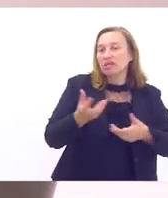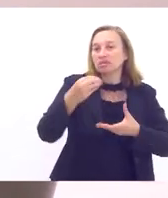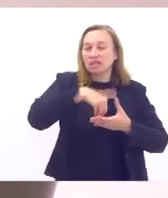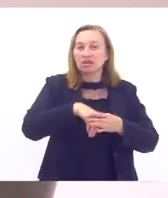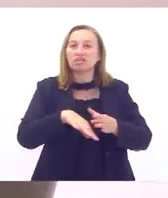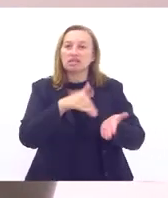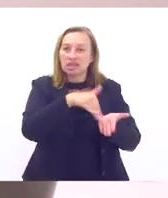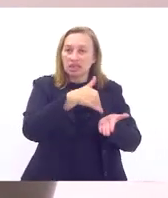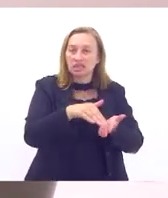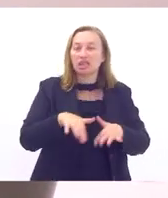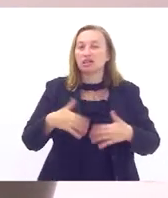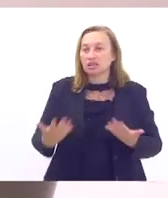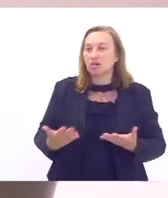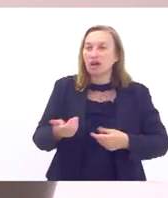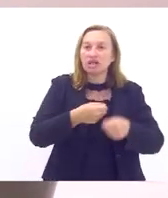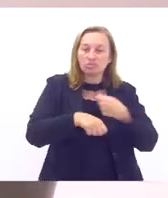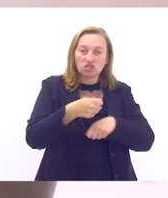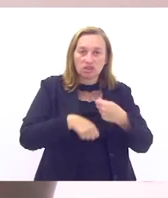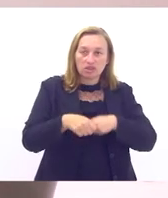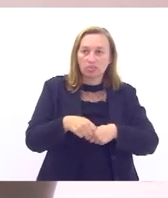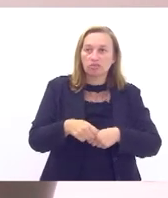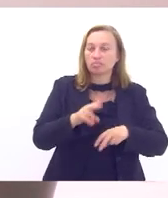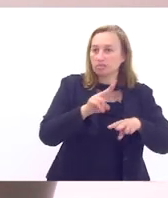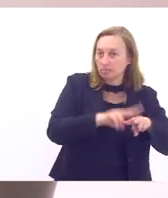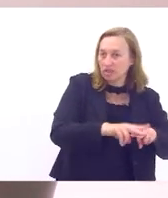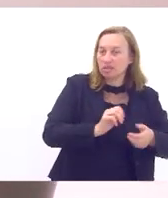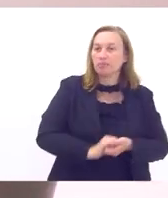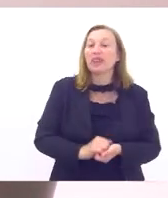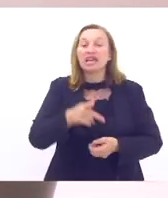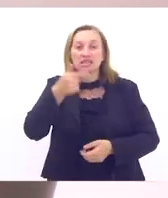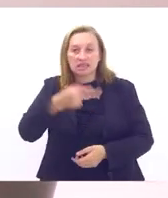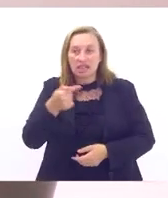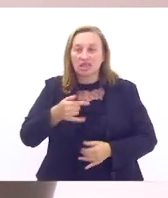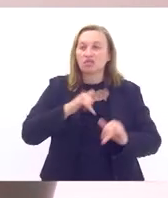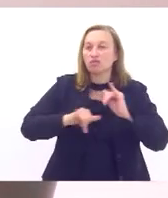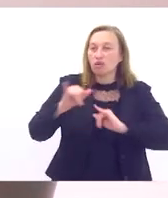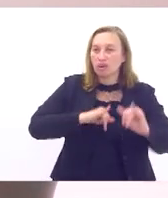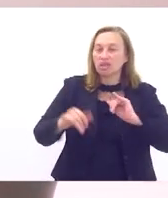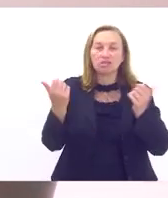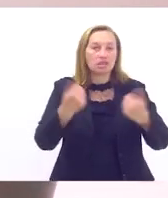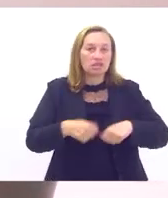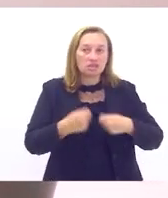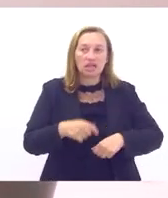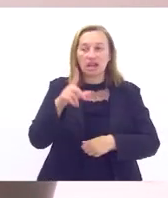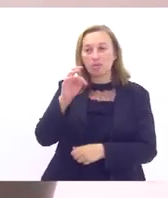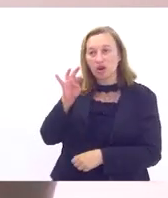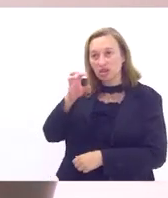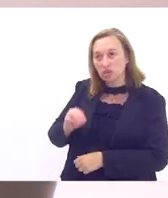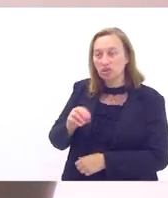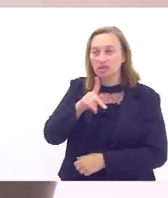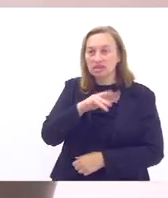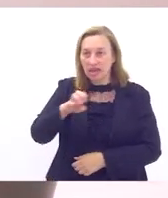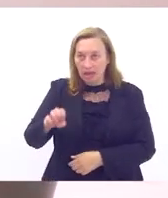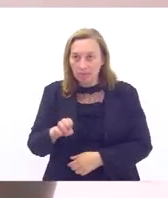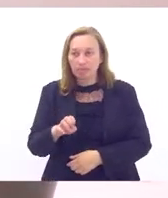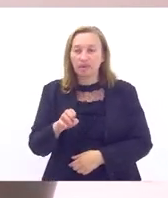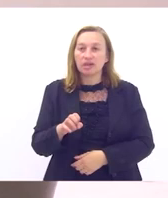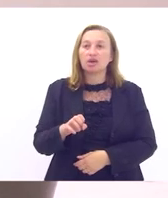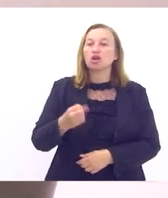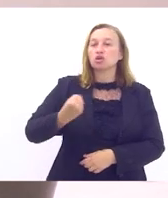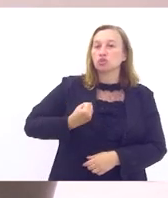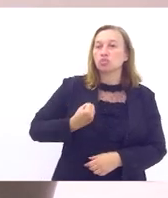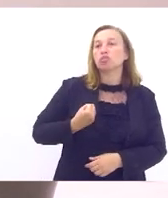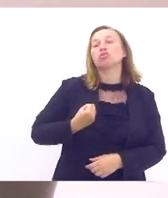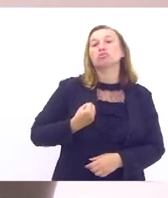ou seja, Secretaria de Administração Penitenciária. 7. Considerando que foi informada a necessidade do laboratório de SEAP no SEI, número tal e tal e tal e